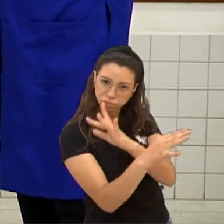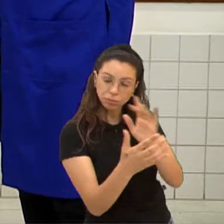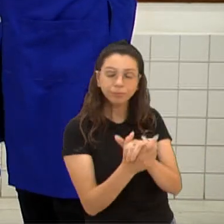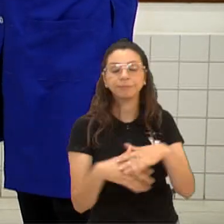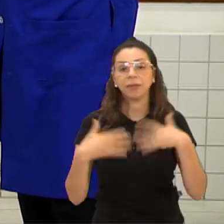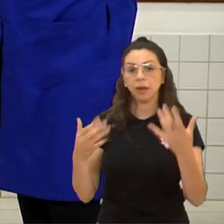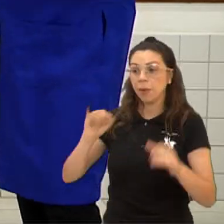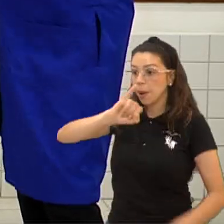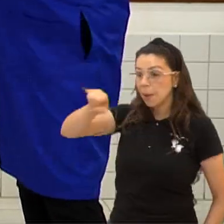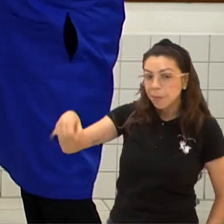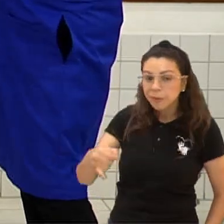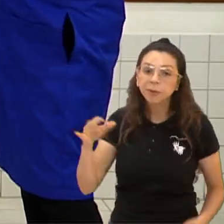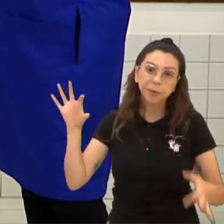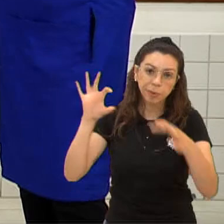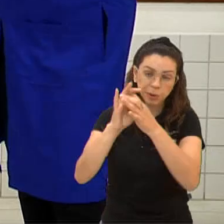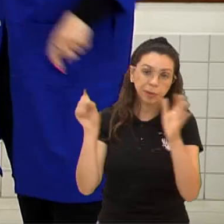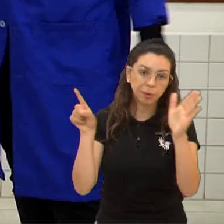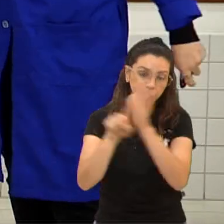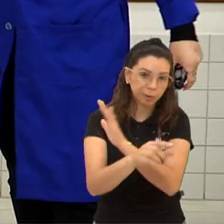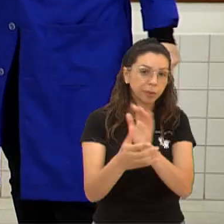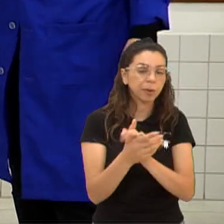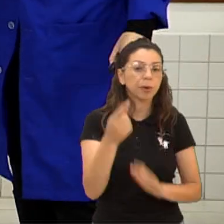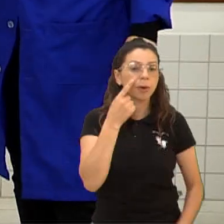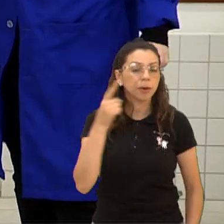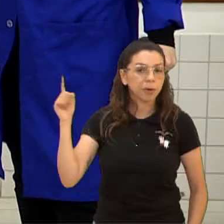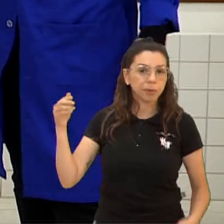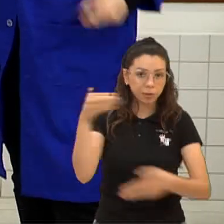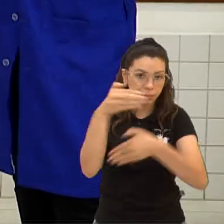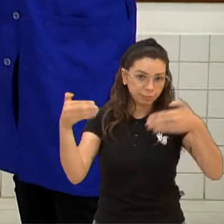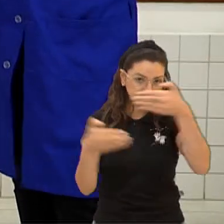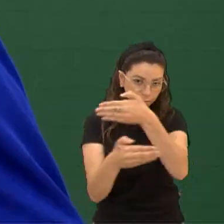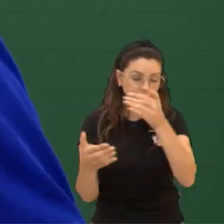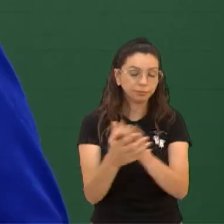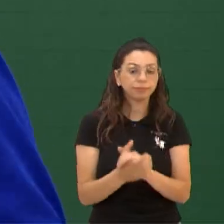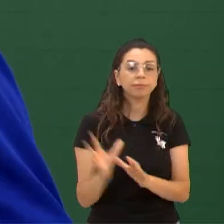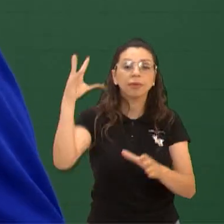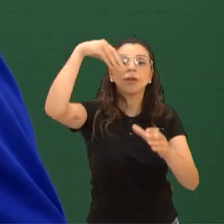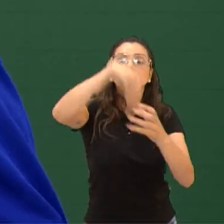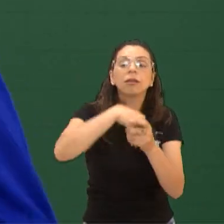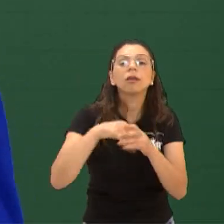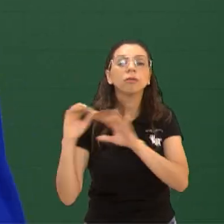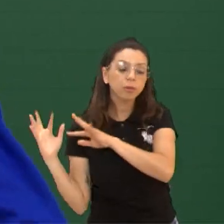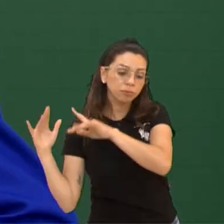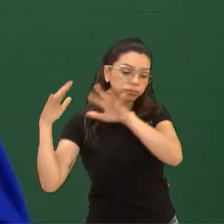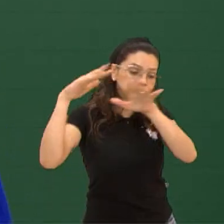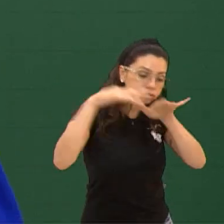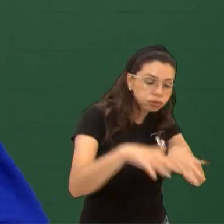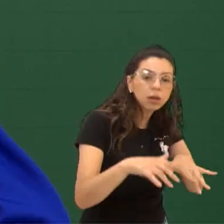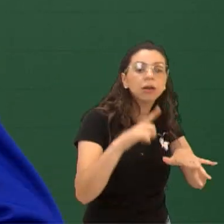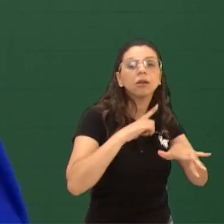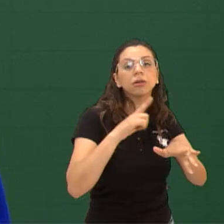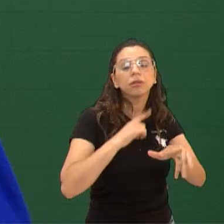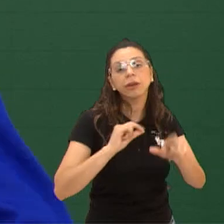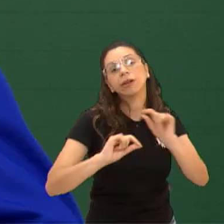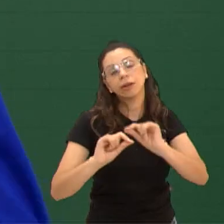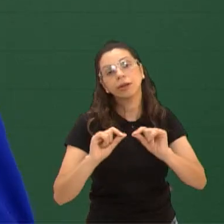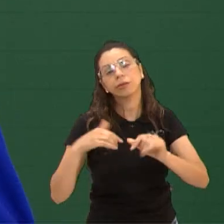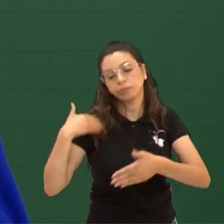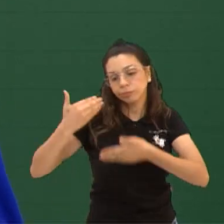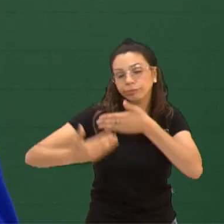assim, aproveitando o link da pergunta, encaixa com o nosso próximo slide. Dentro da ocupação, logicamente, nós tivemos